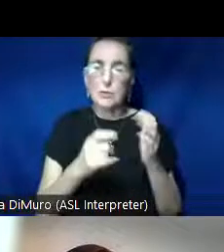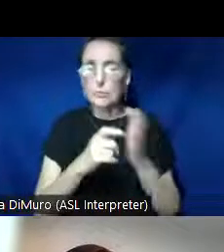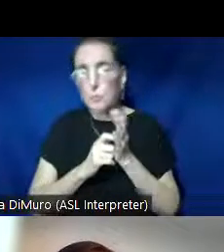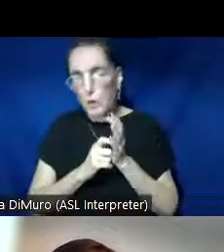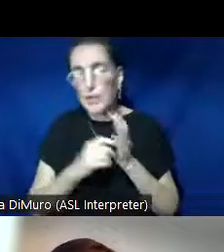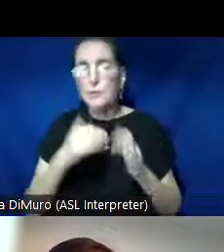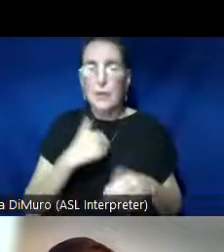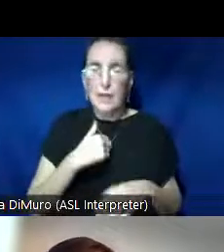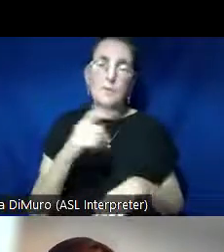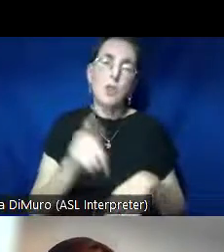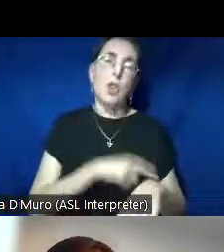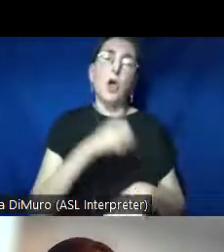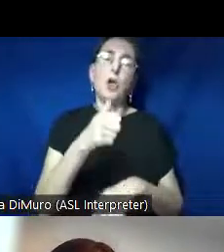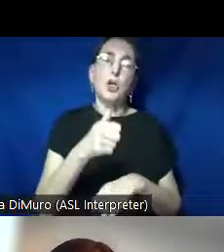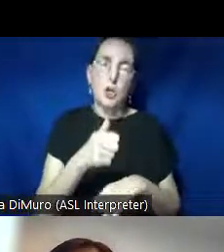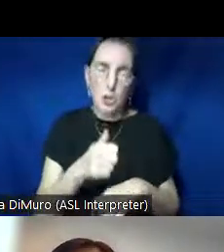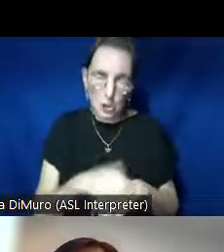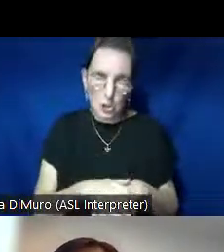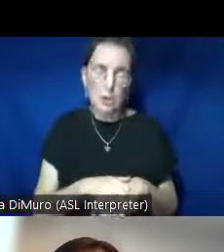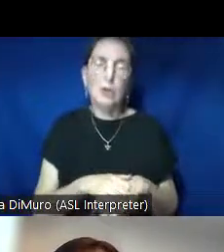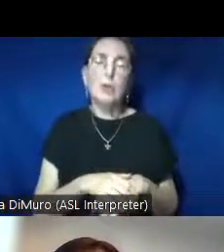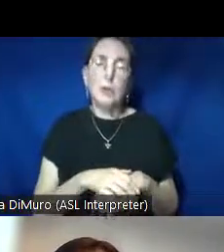per tenere il